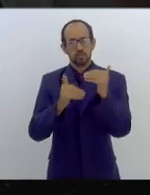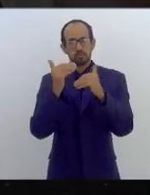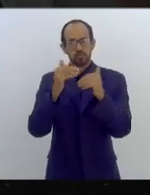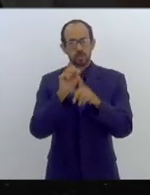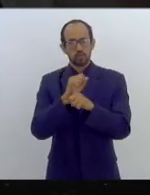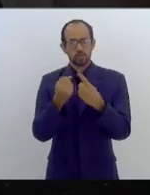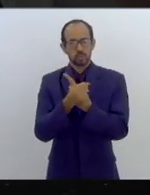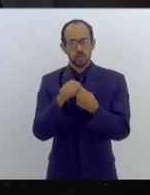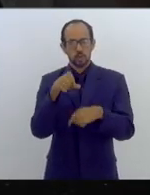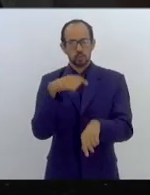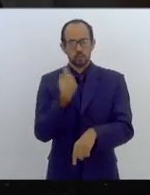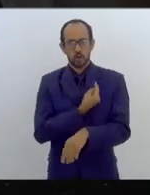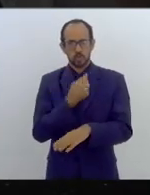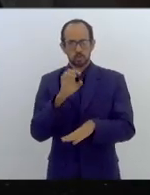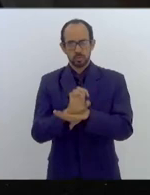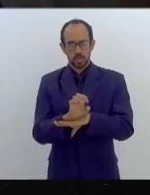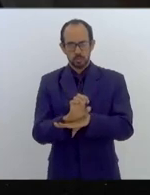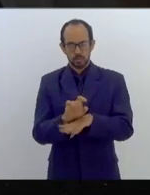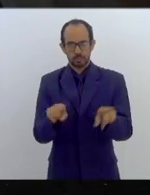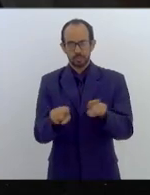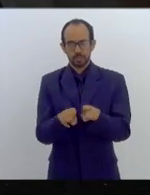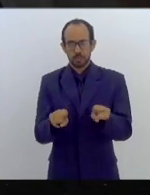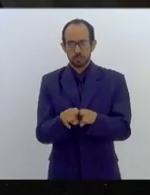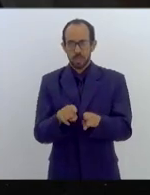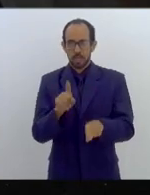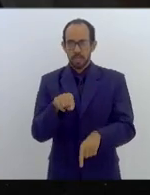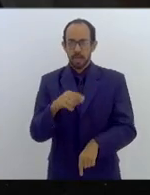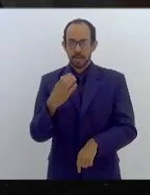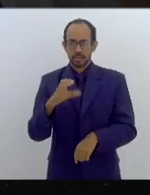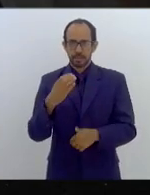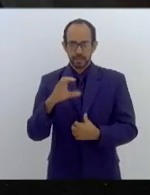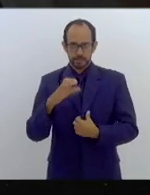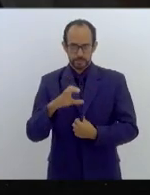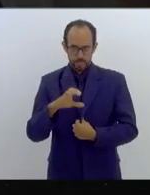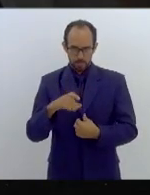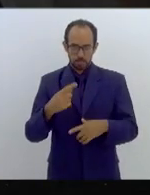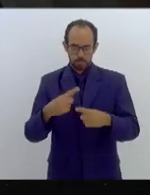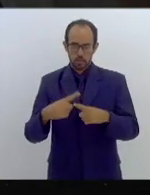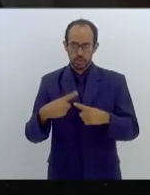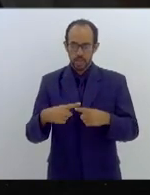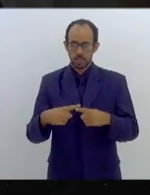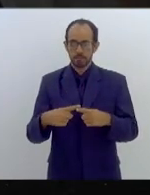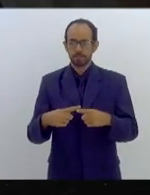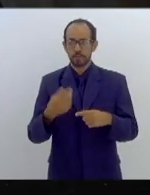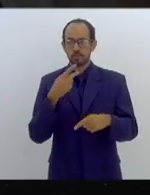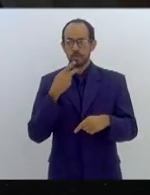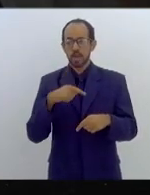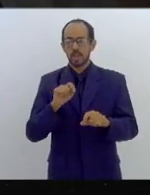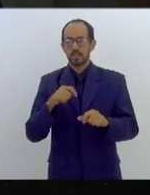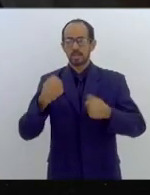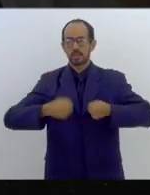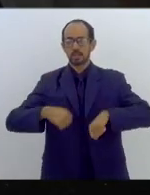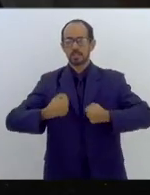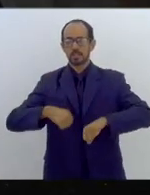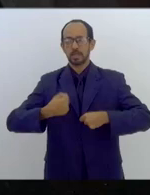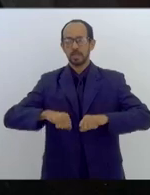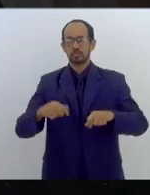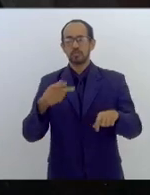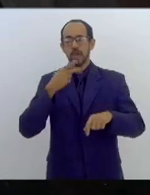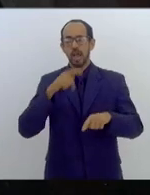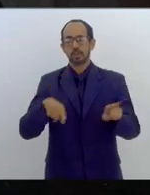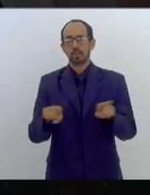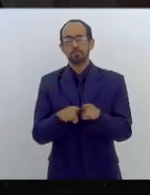Ao mesmo tempo, se tem a ver com a ciência, e por isso que eu provoquei aqui, falando da necessidade de chamar também